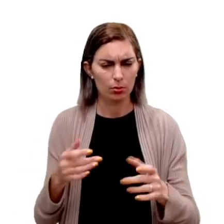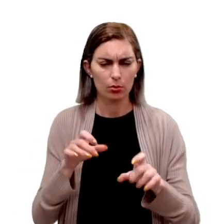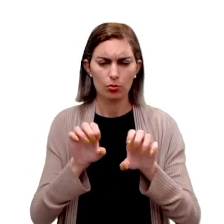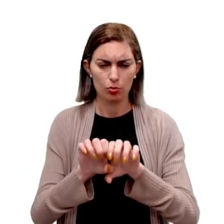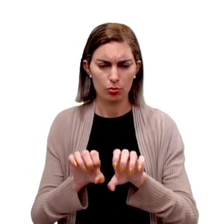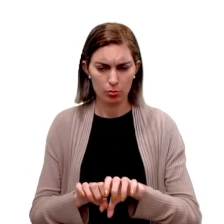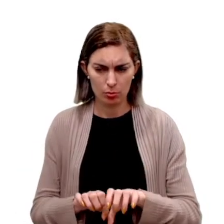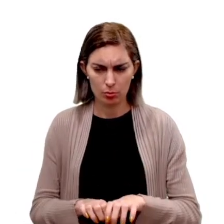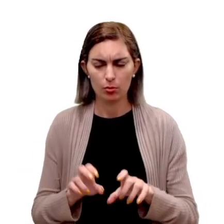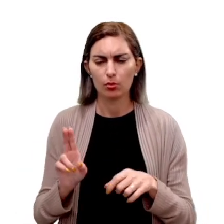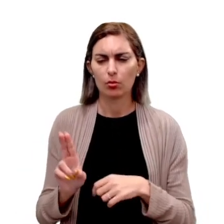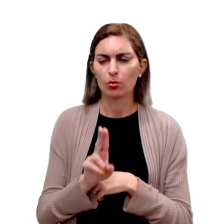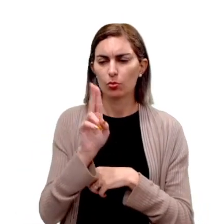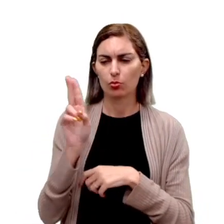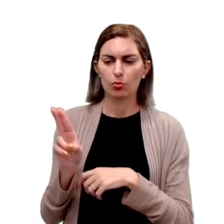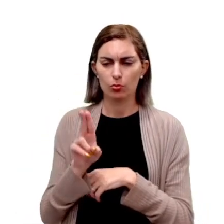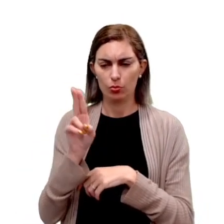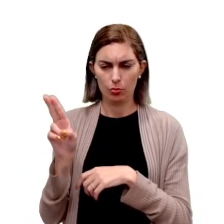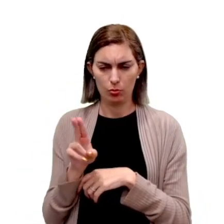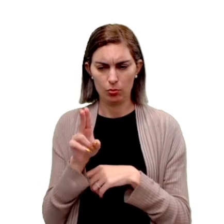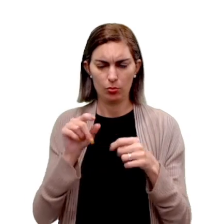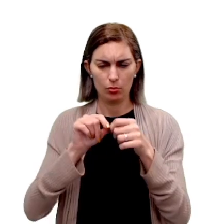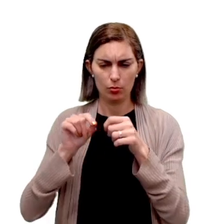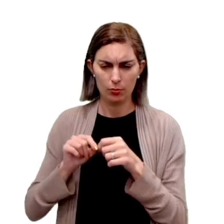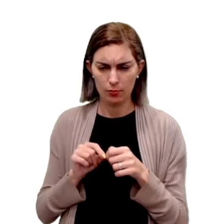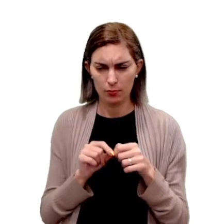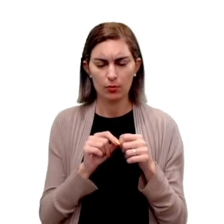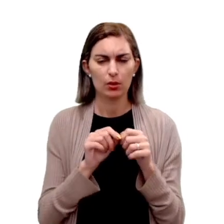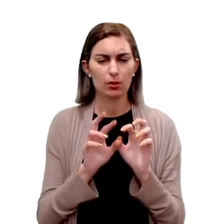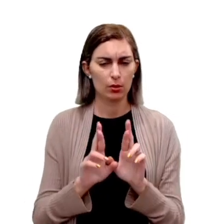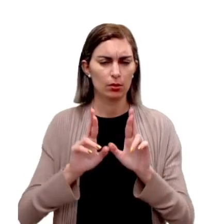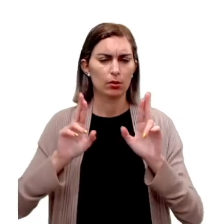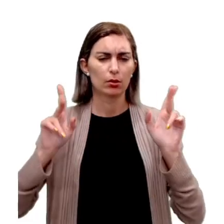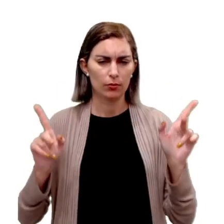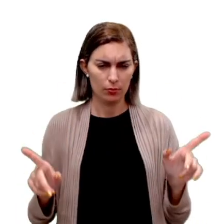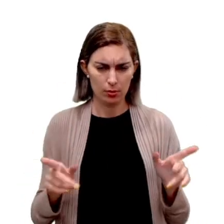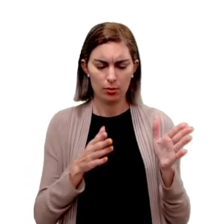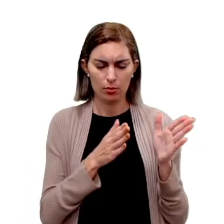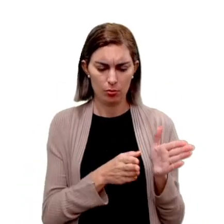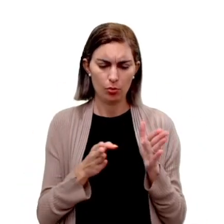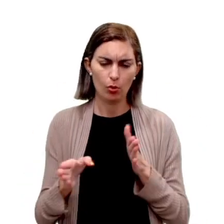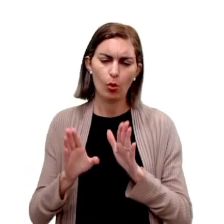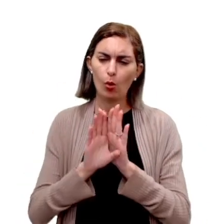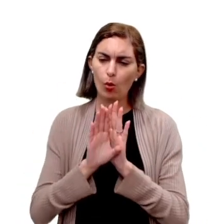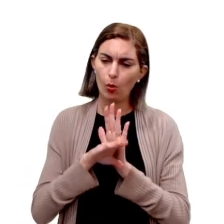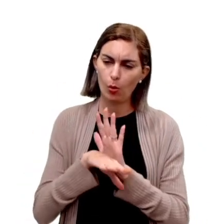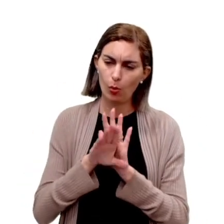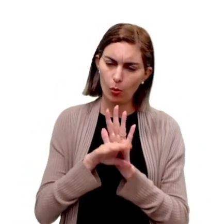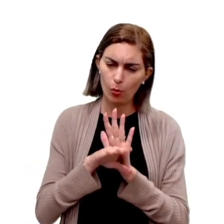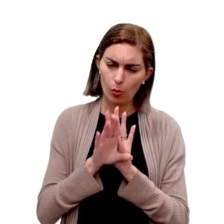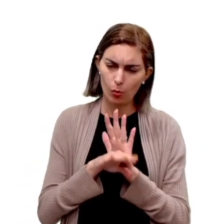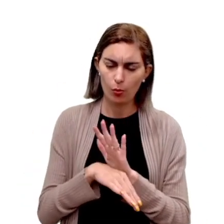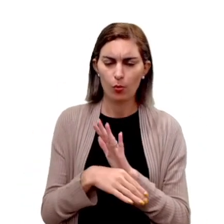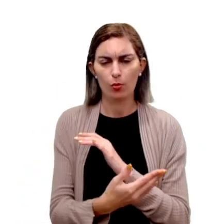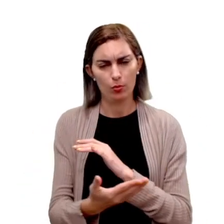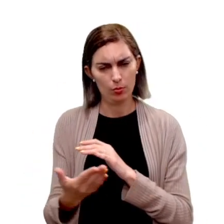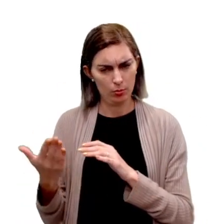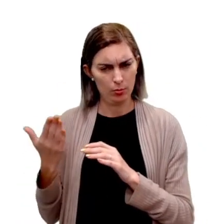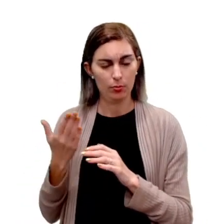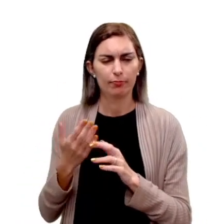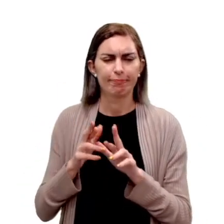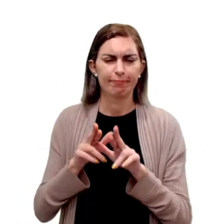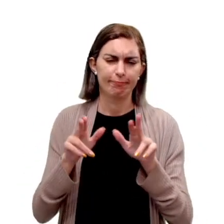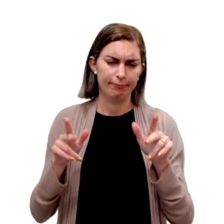estruturas utilizadas para executar diferentes blocos de código com base em várias condições, ou